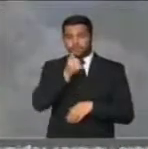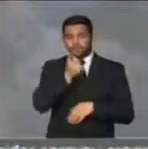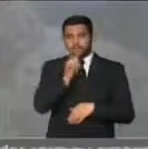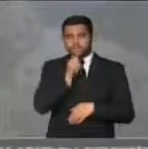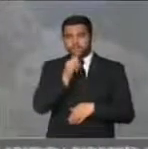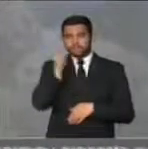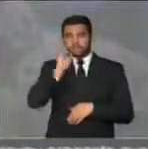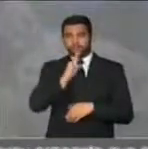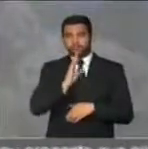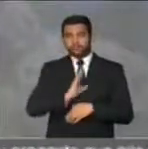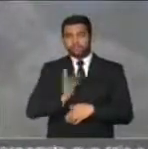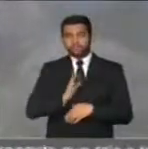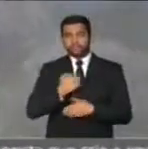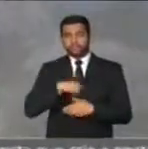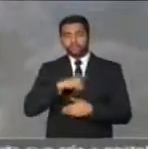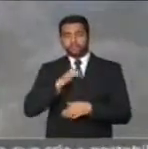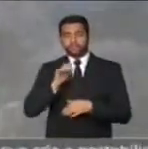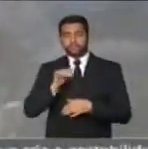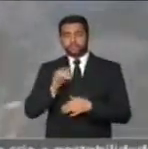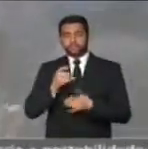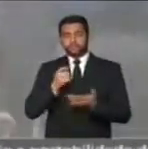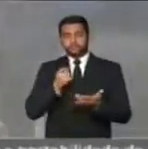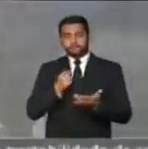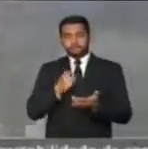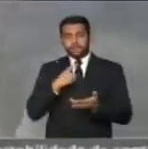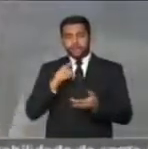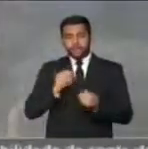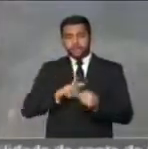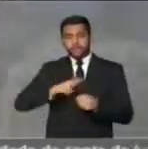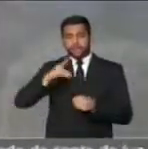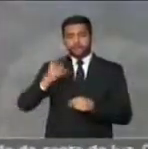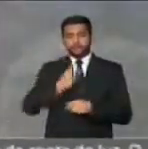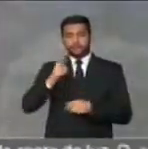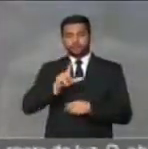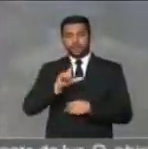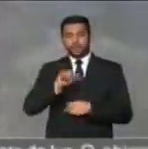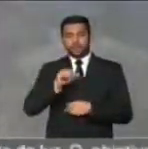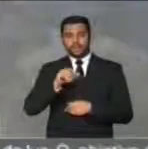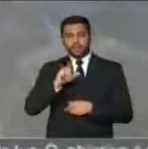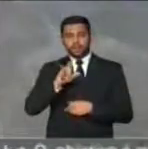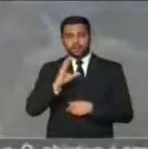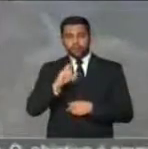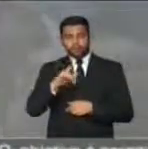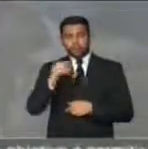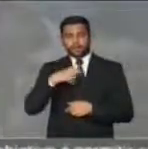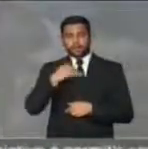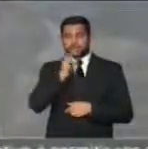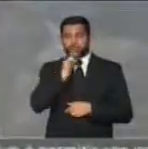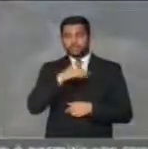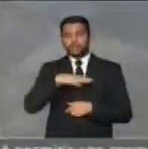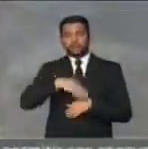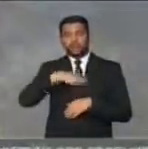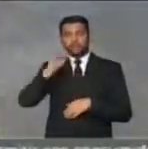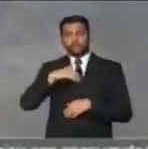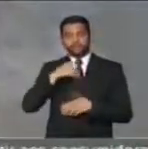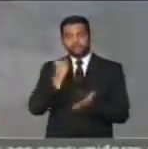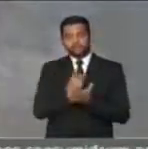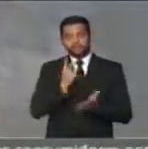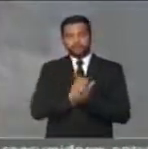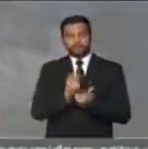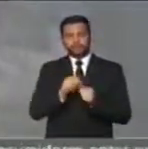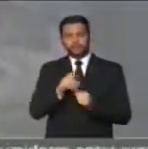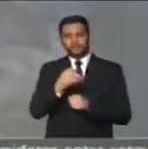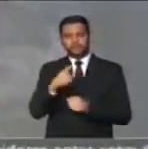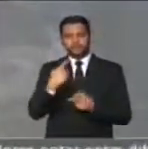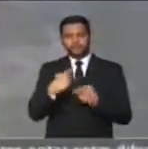elétrica, que o governo sacrifique mais todas as famílias brasileiras. E vamos sim continuar a fazer